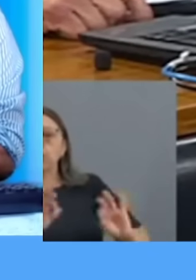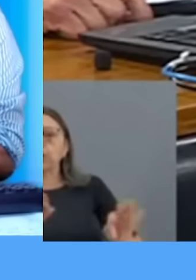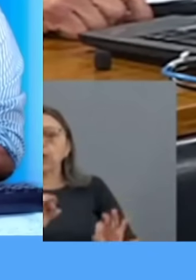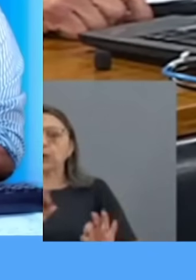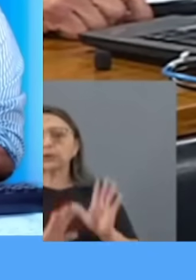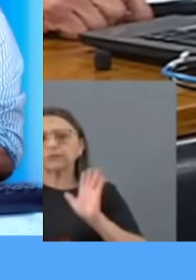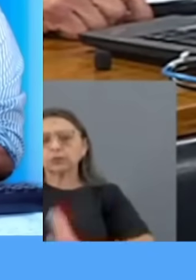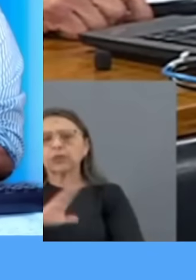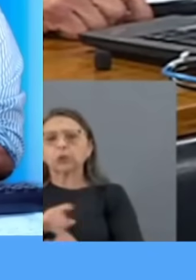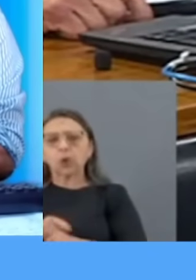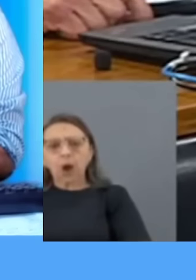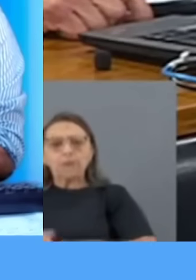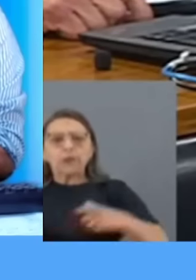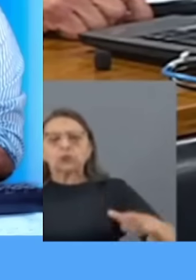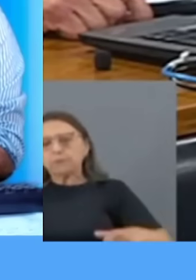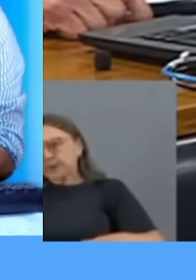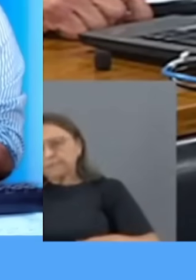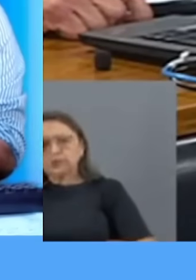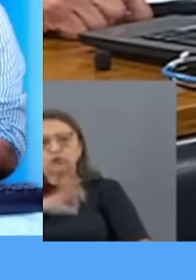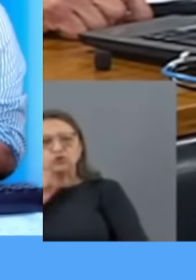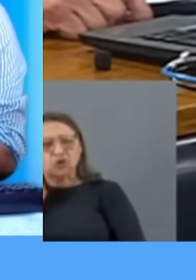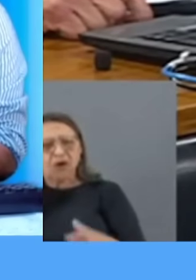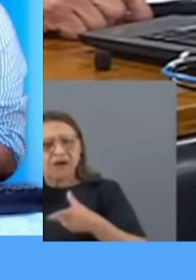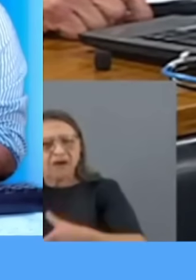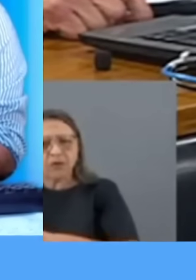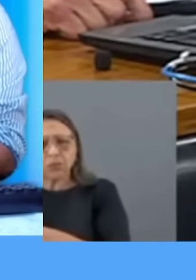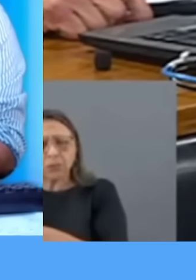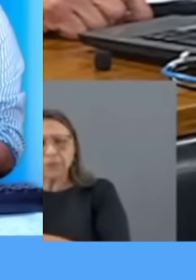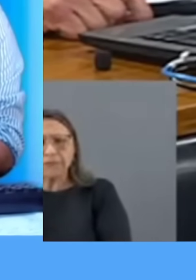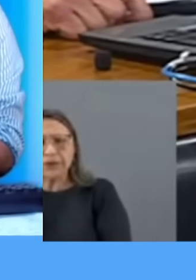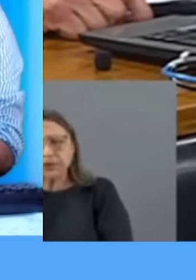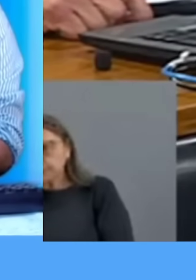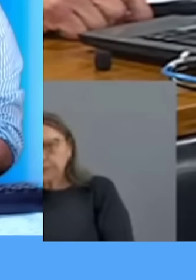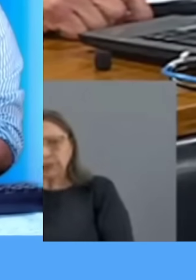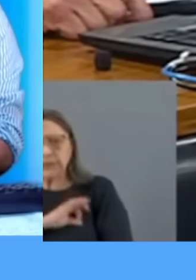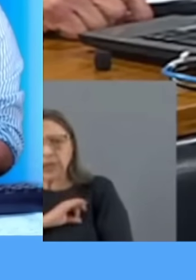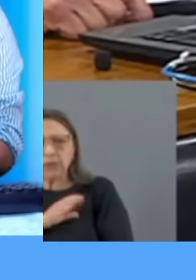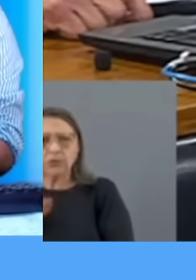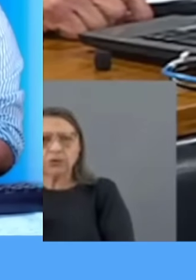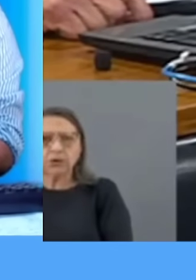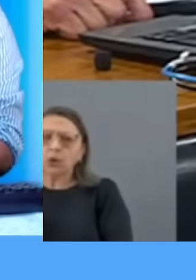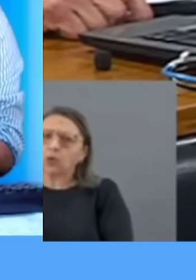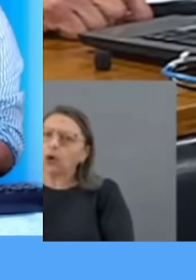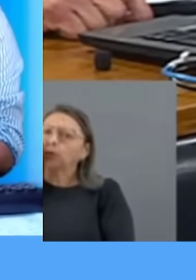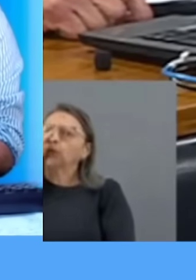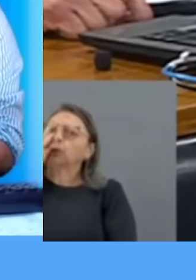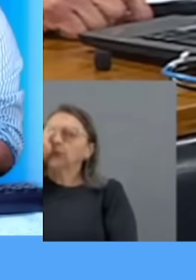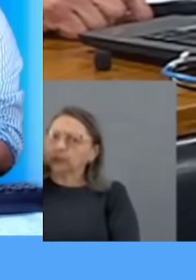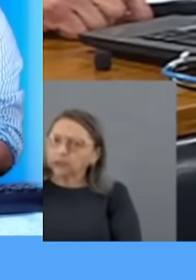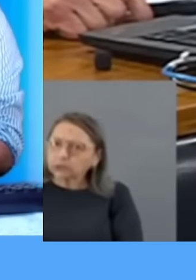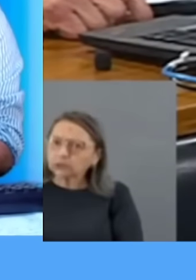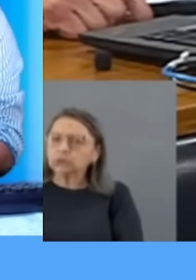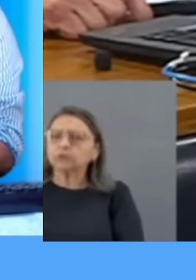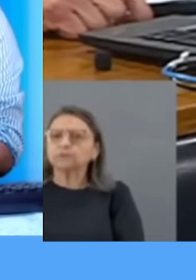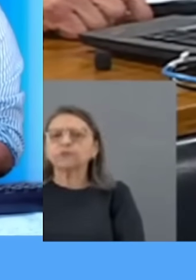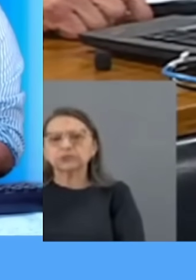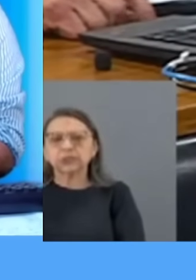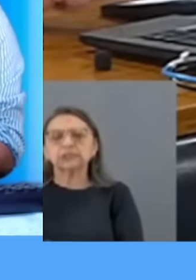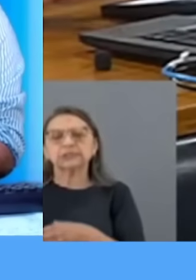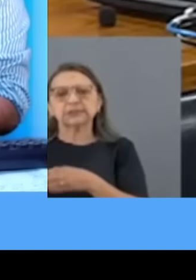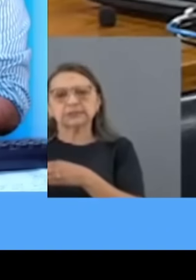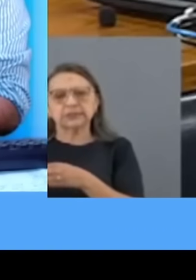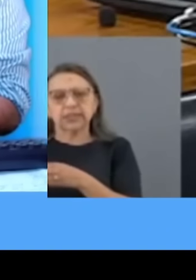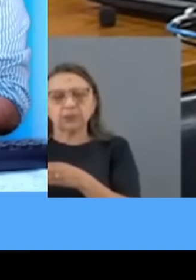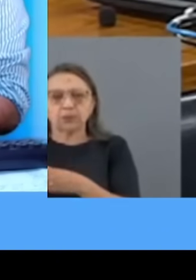aumentou o batalhão, colocou apenas 20 policiais no batalhão da senhora para fazer essa defesa? Olha o risco que eles colocaram, vocês, policiais